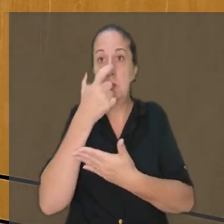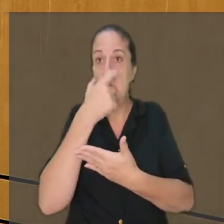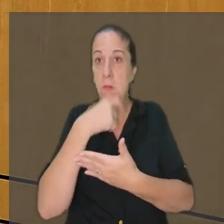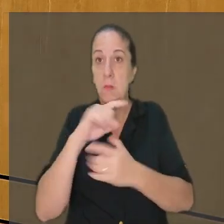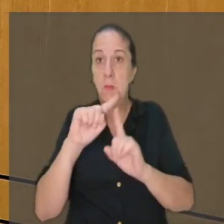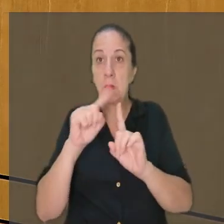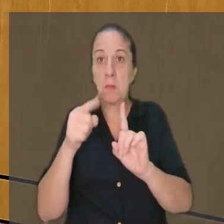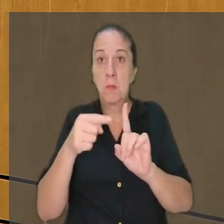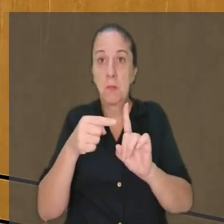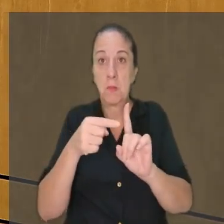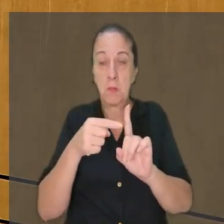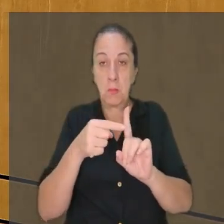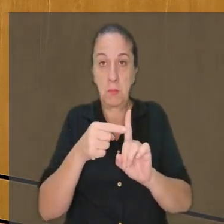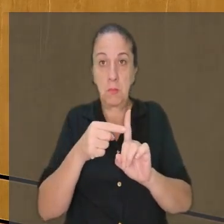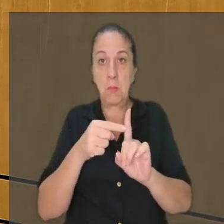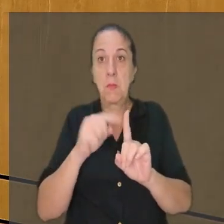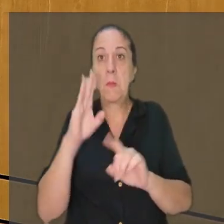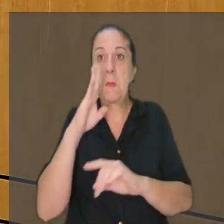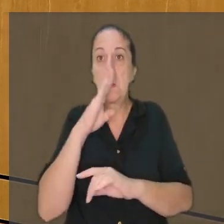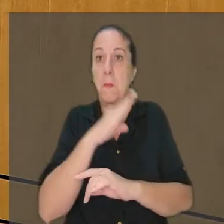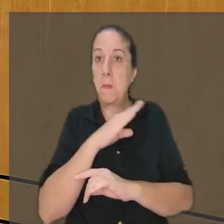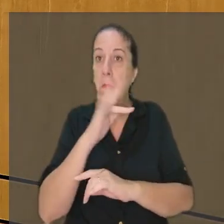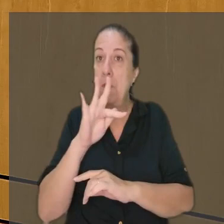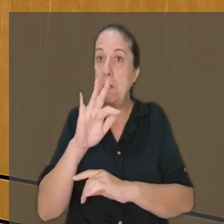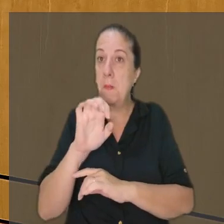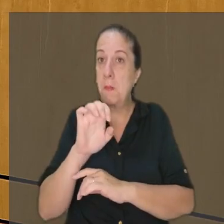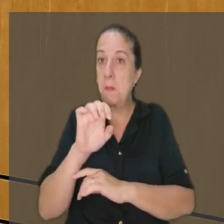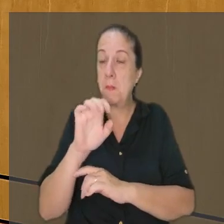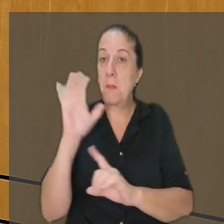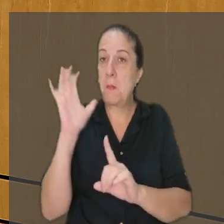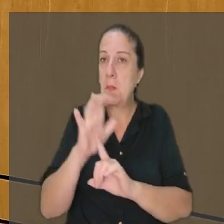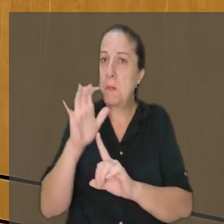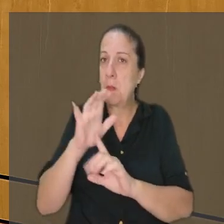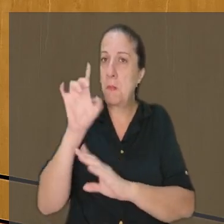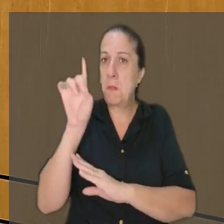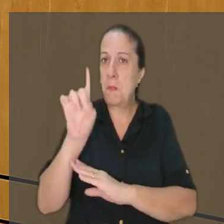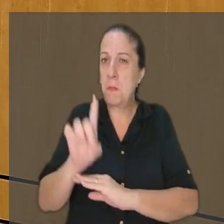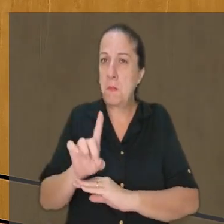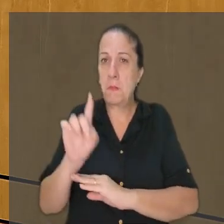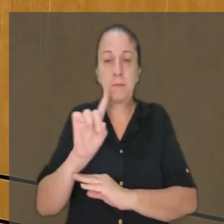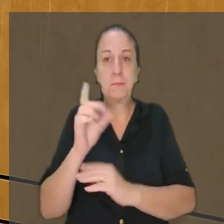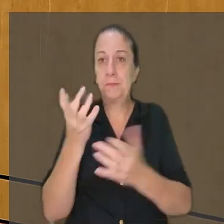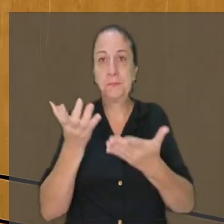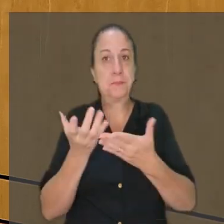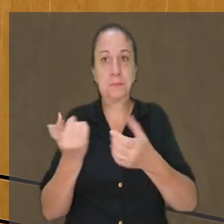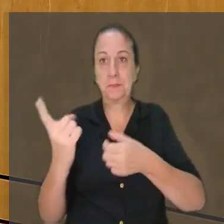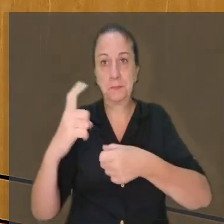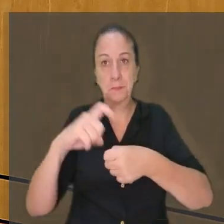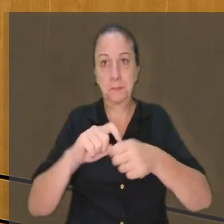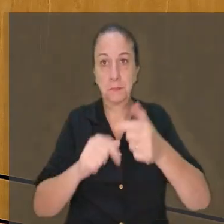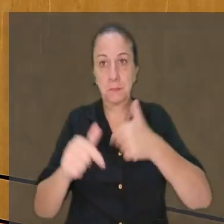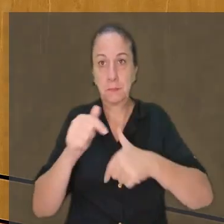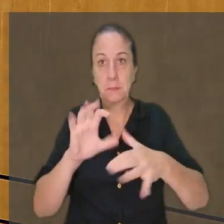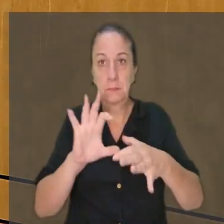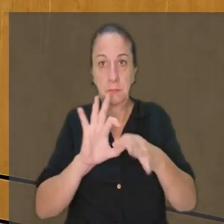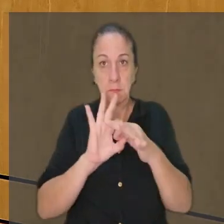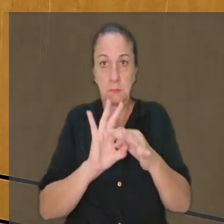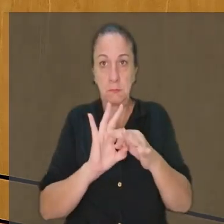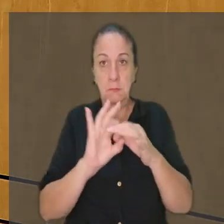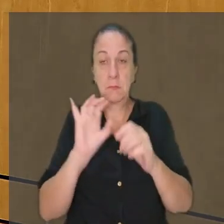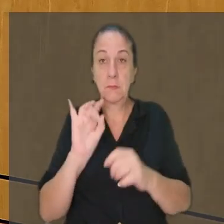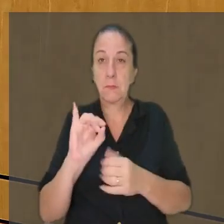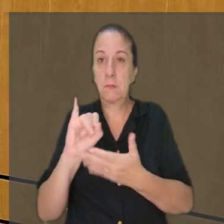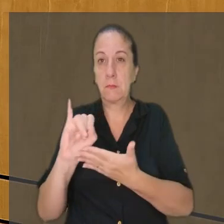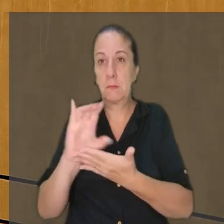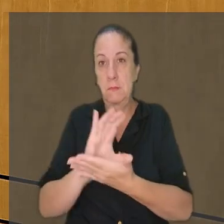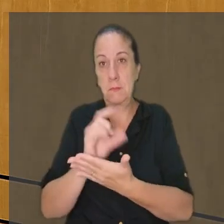indenização por considerar que a gestante teria agido de má fé e com abuso de direito porque não pretendia o restabelecimento